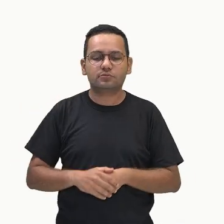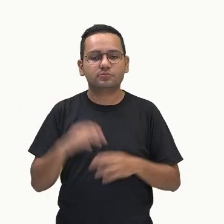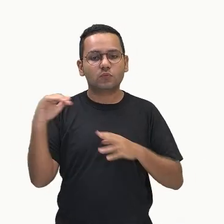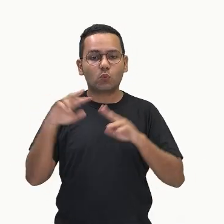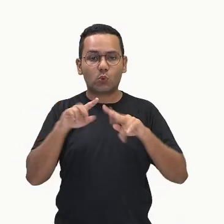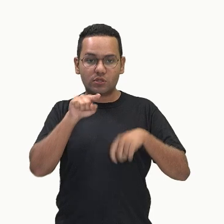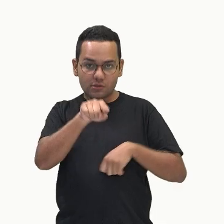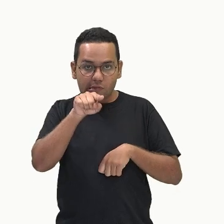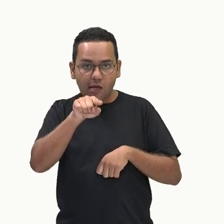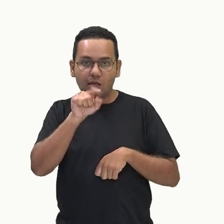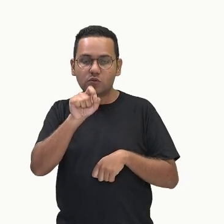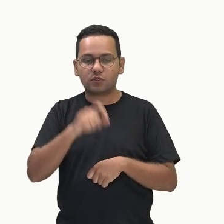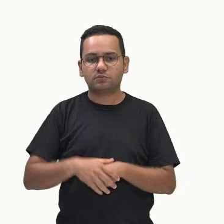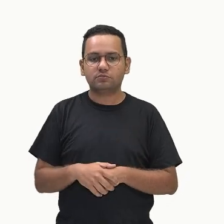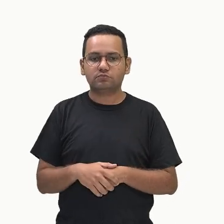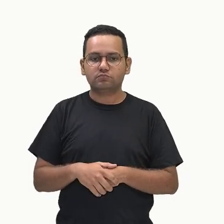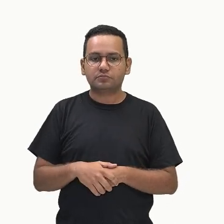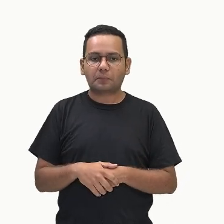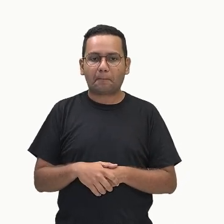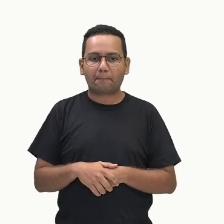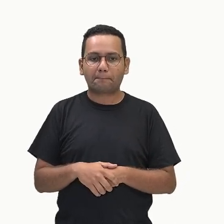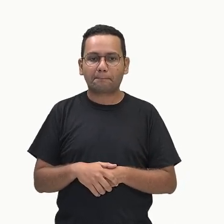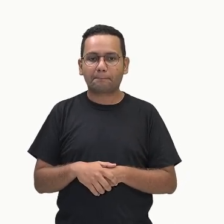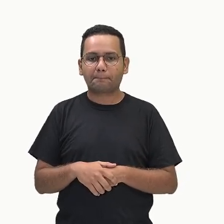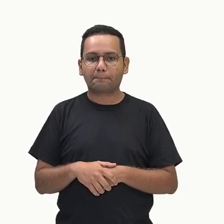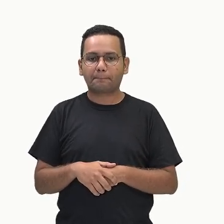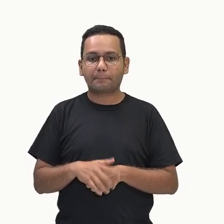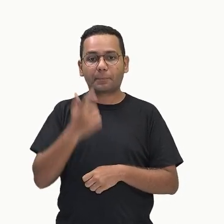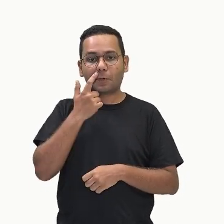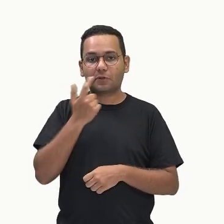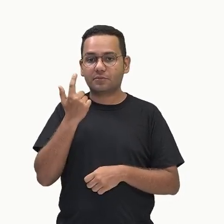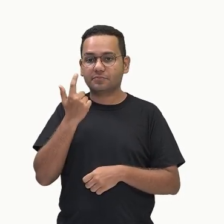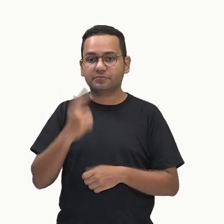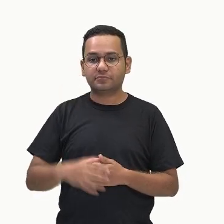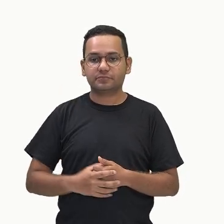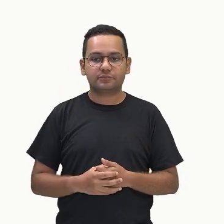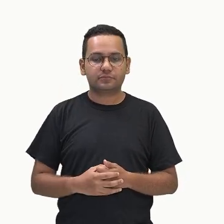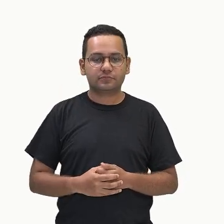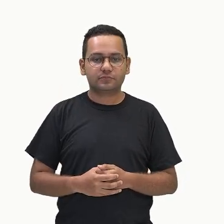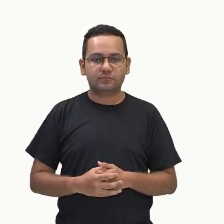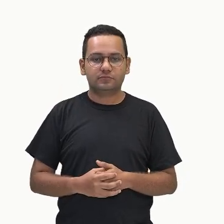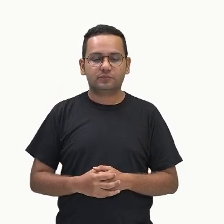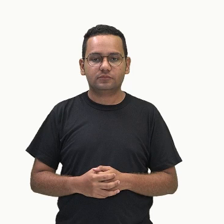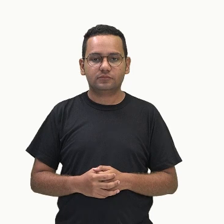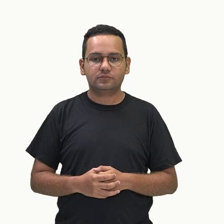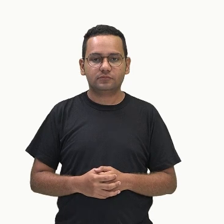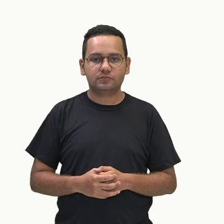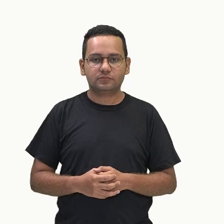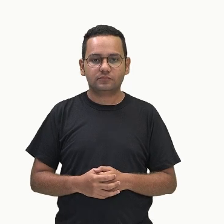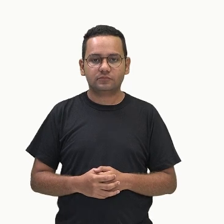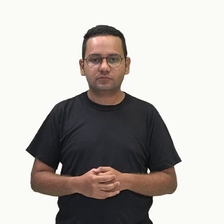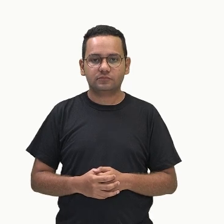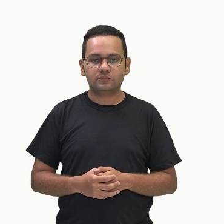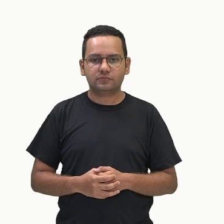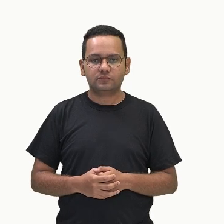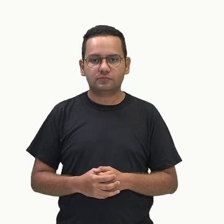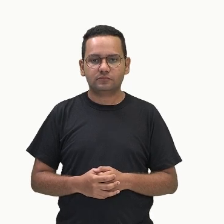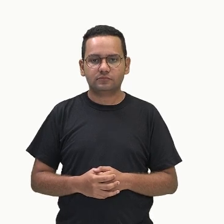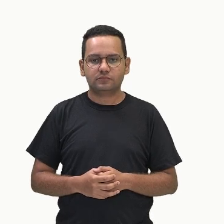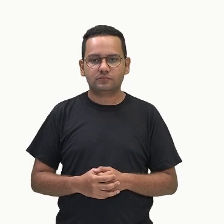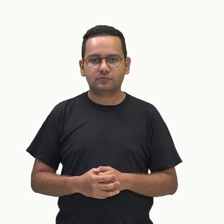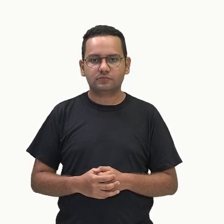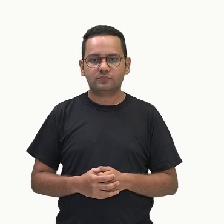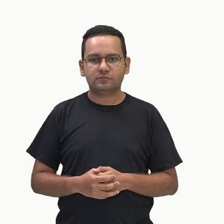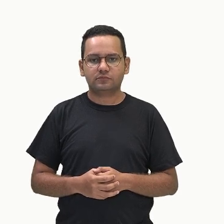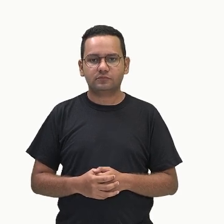osso ilíaco, nós temos a medula óssea, que produz o quê? As nossas